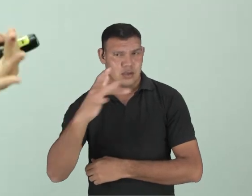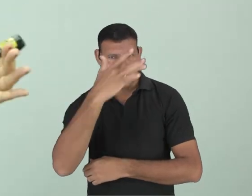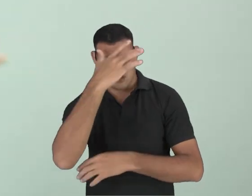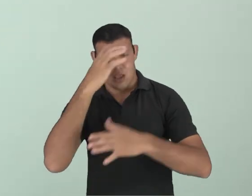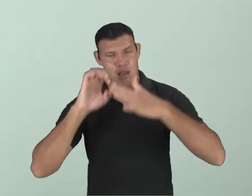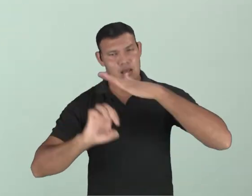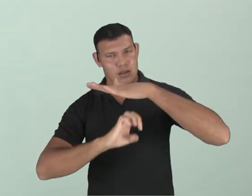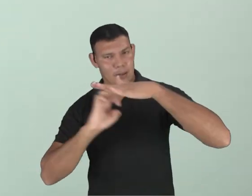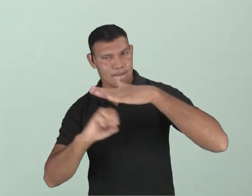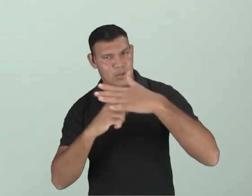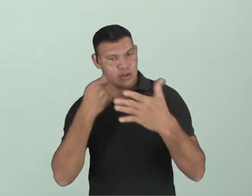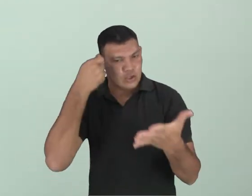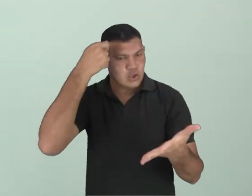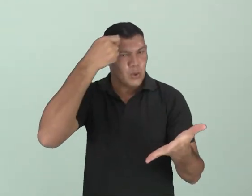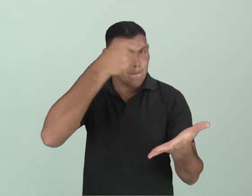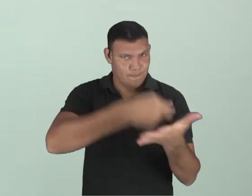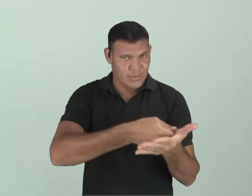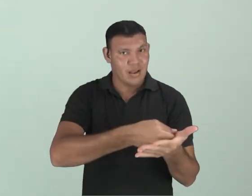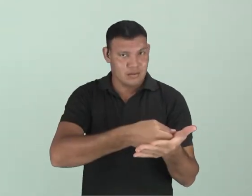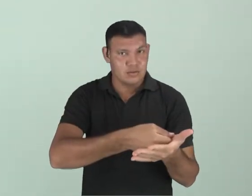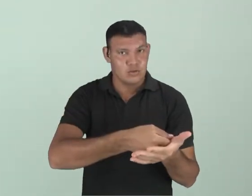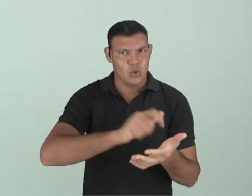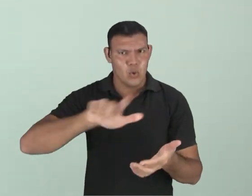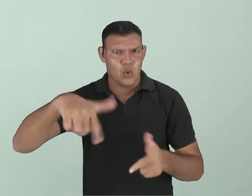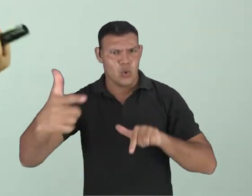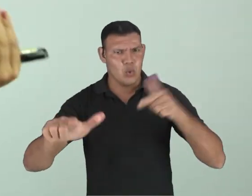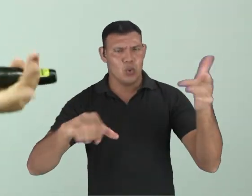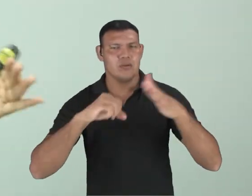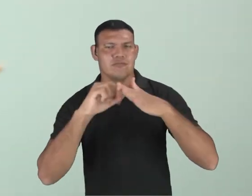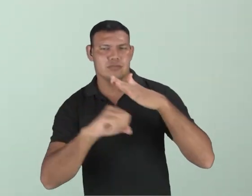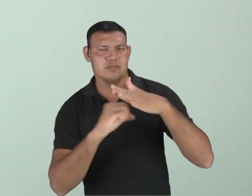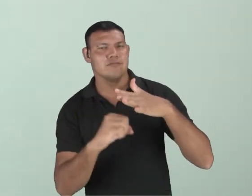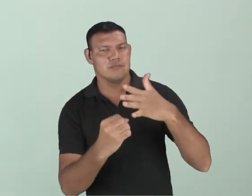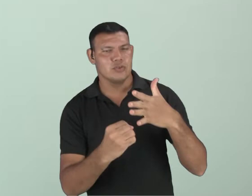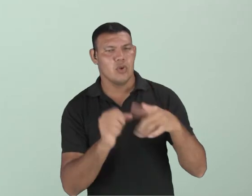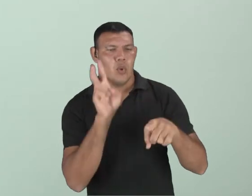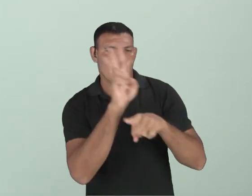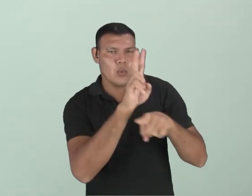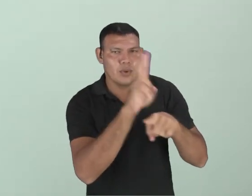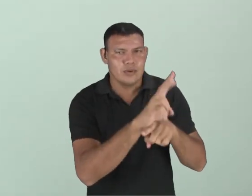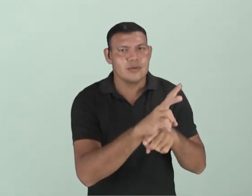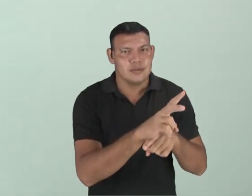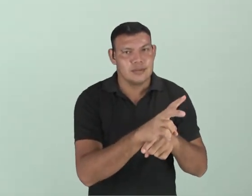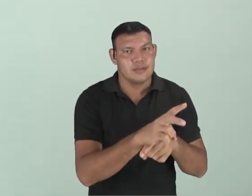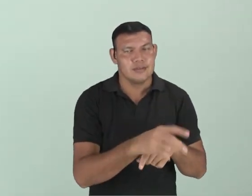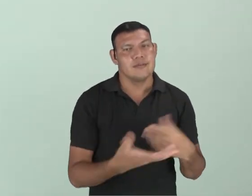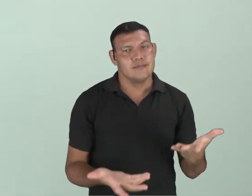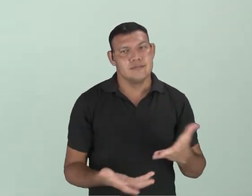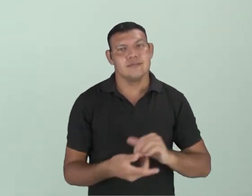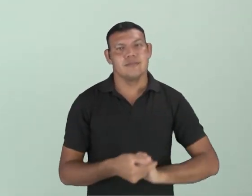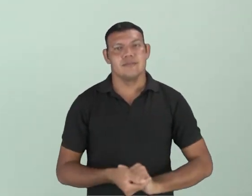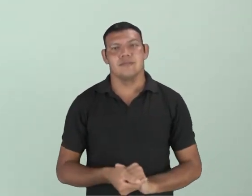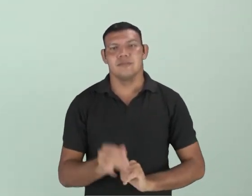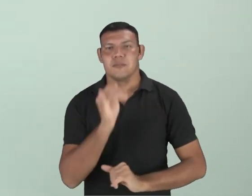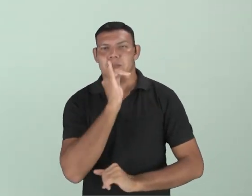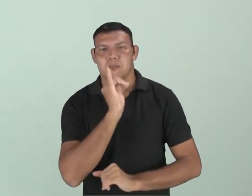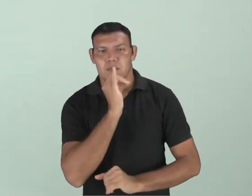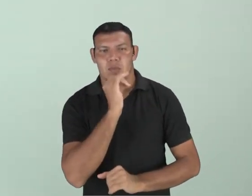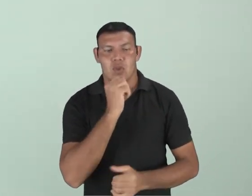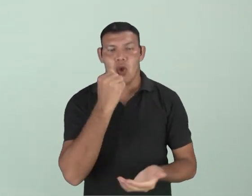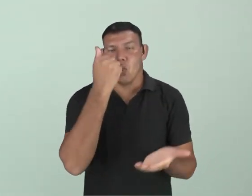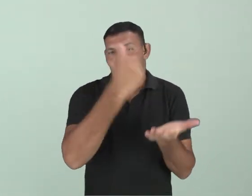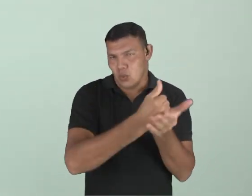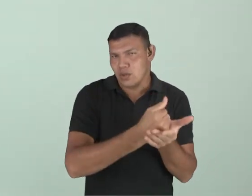outras empresas para tomar de conta de certos serviços. Por exemplo, eu vou contratar essa empresa de tecnologia e aí ela vai fazer